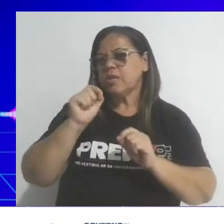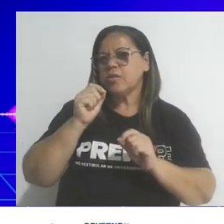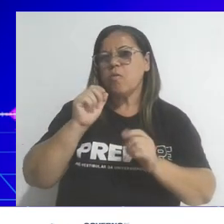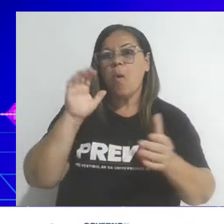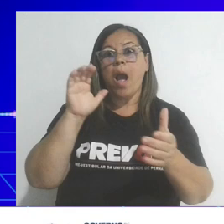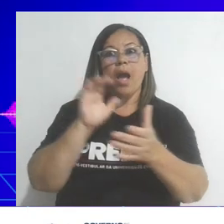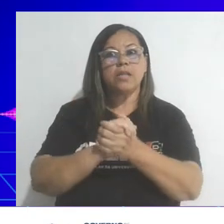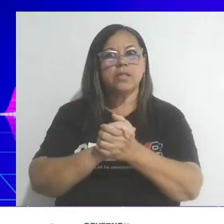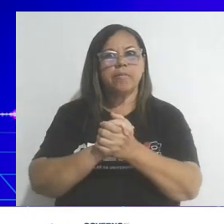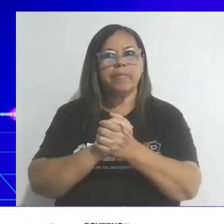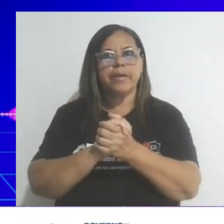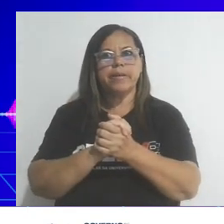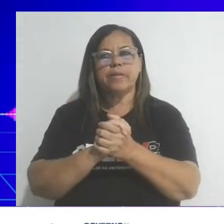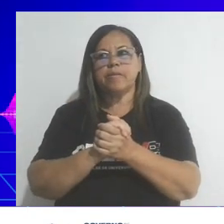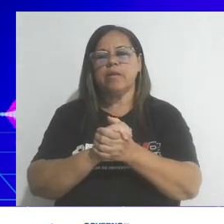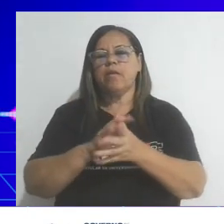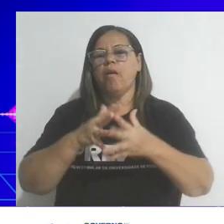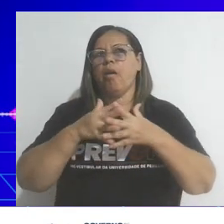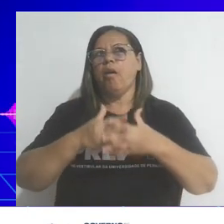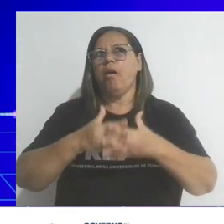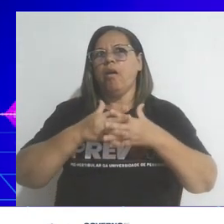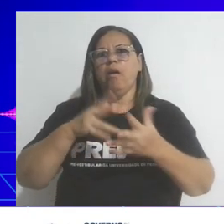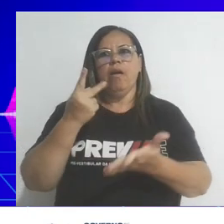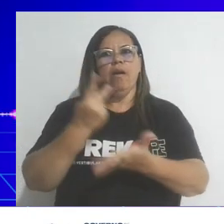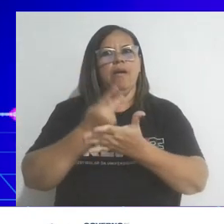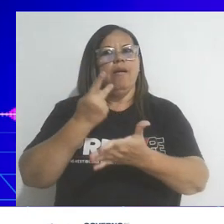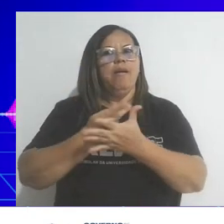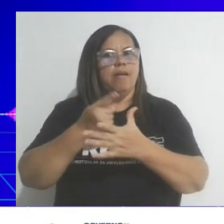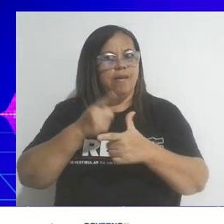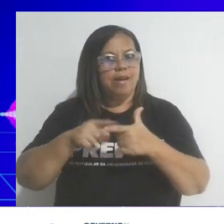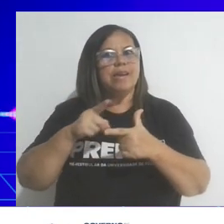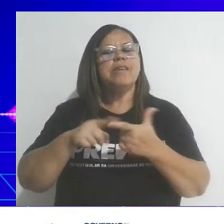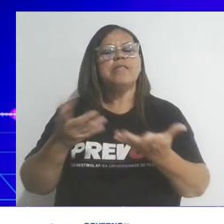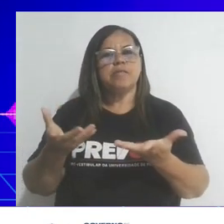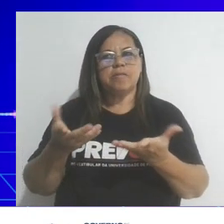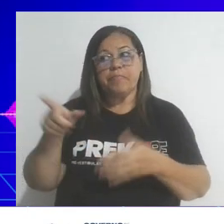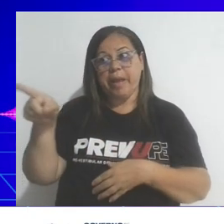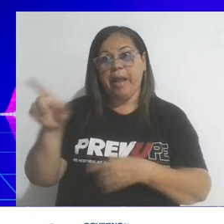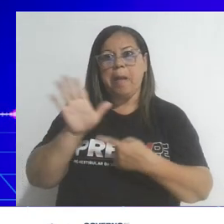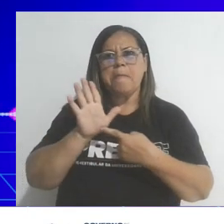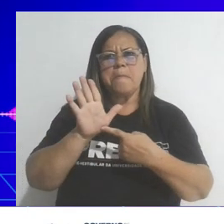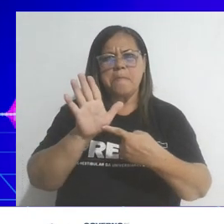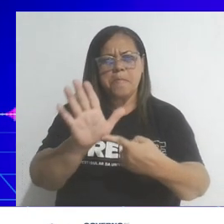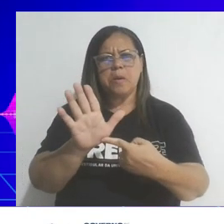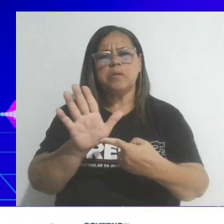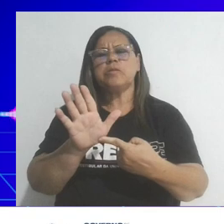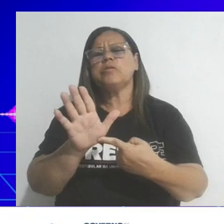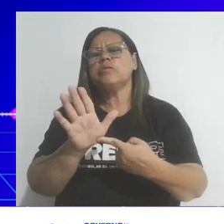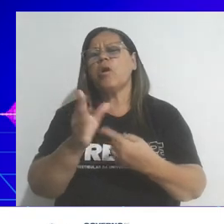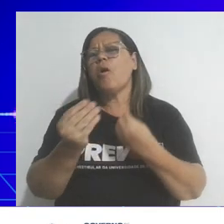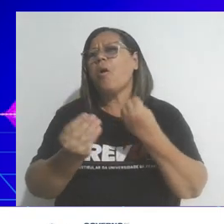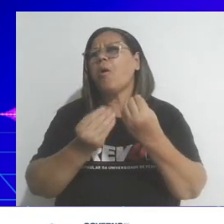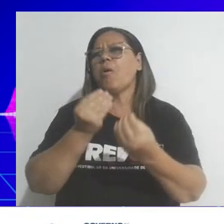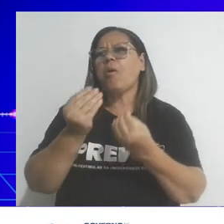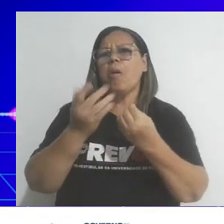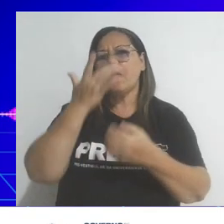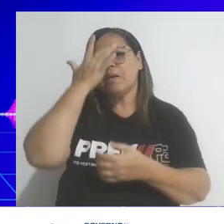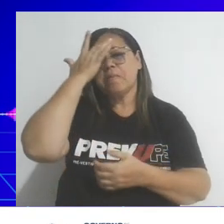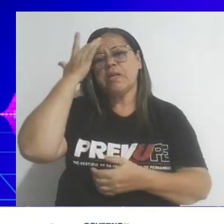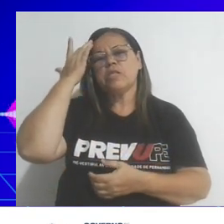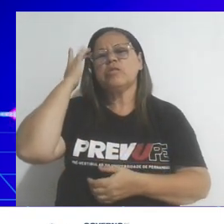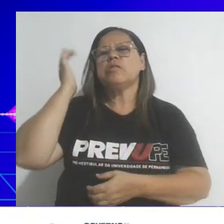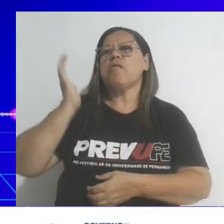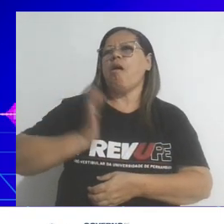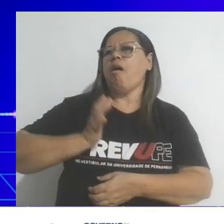arranjado e as complicações que vi junto com isso Alencar mostrou de forma direta como a galera rica às